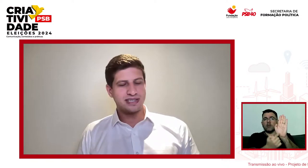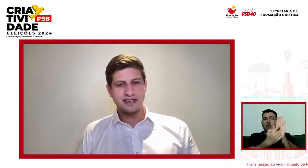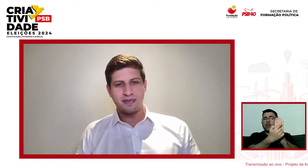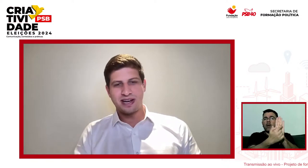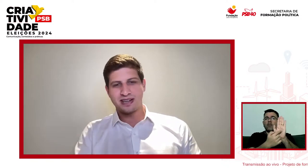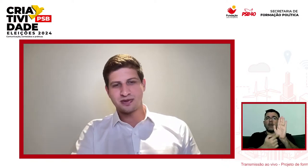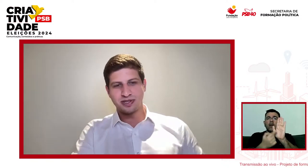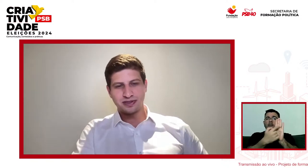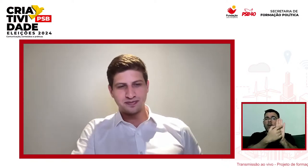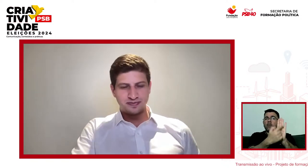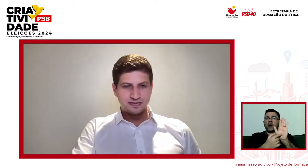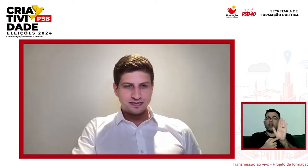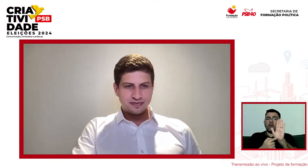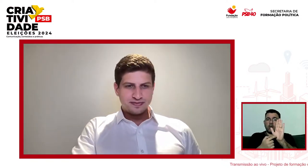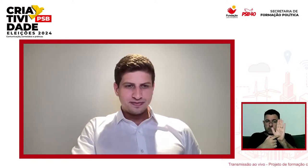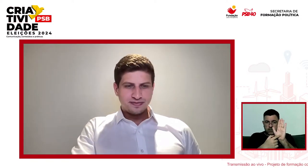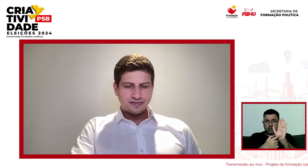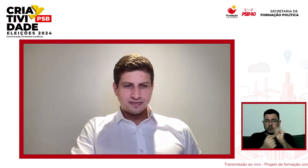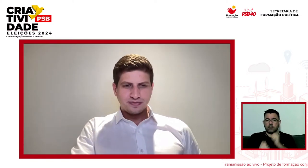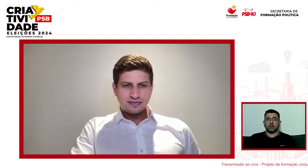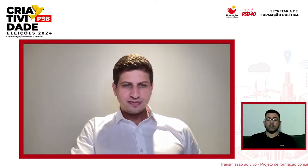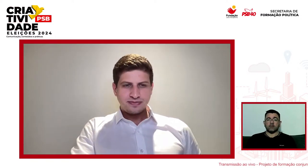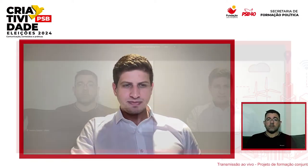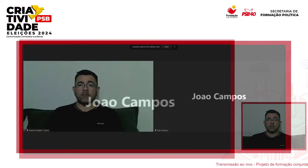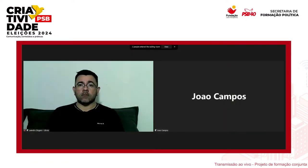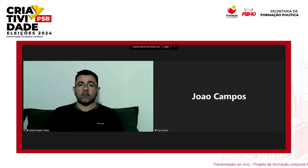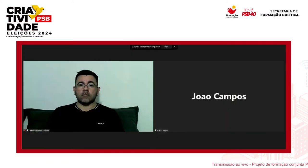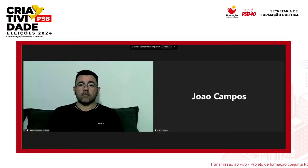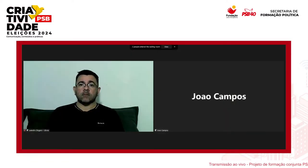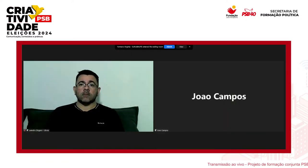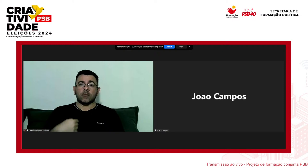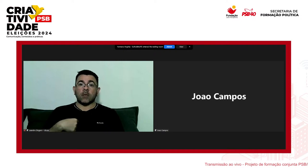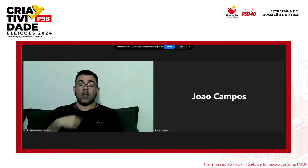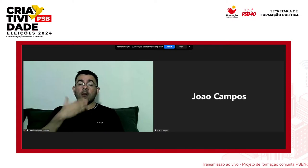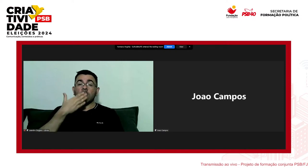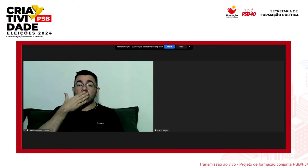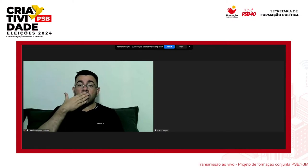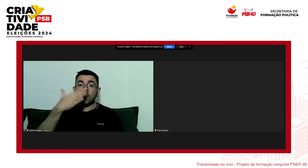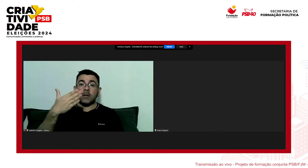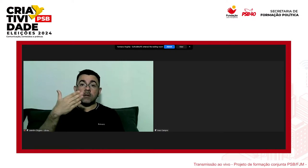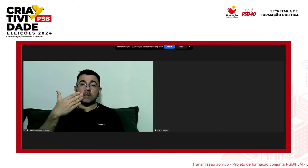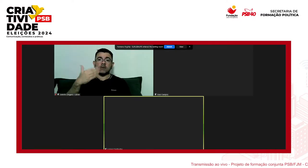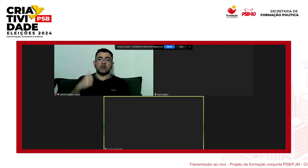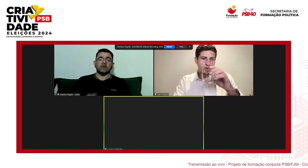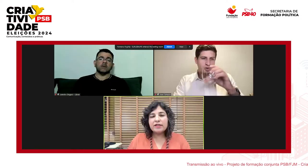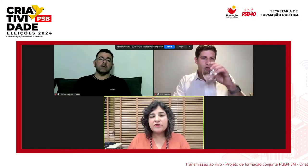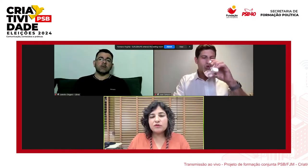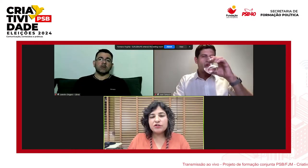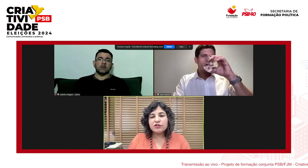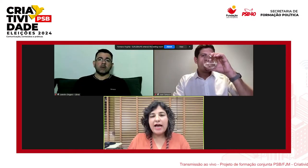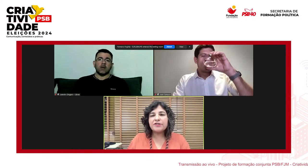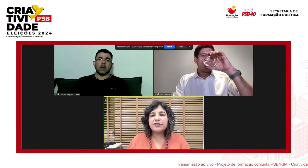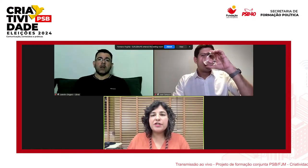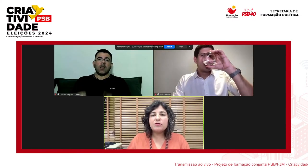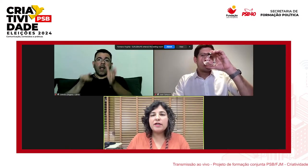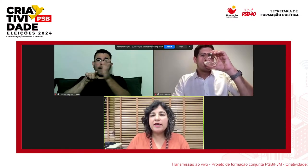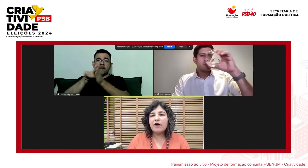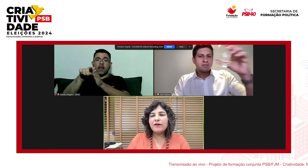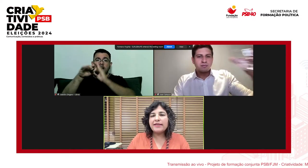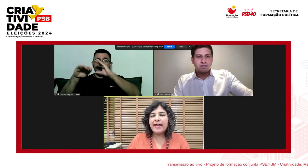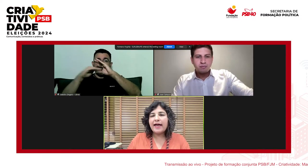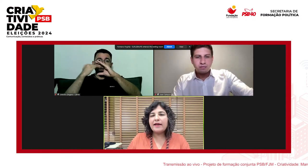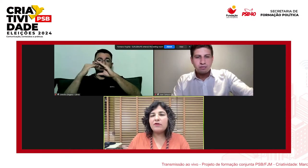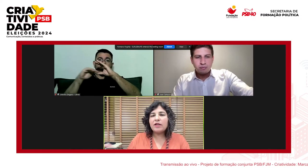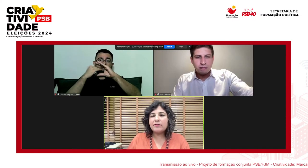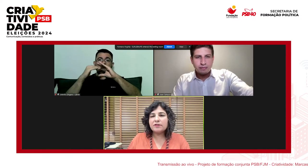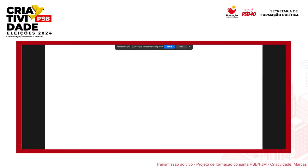algumas dessas aplicações então eu vou pedir pro pessoal ir postando as as perguntas no chat que o Daniel